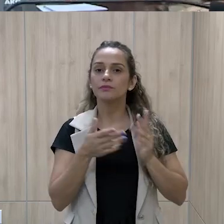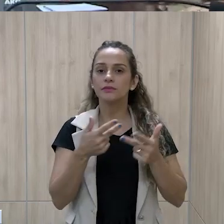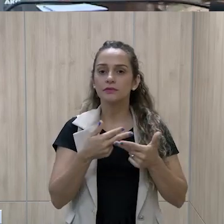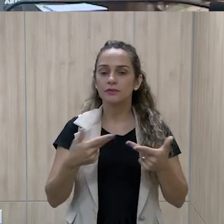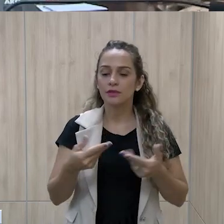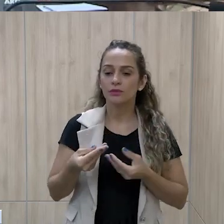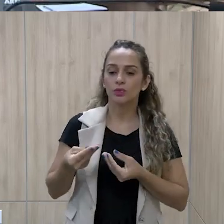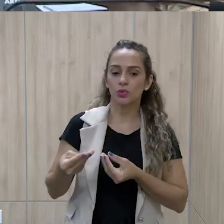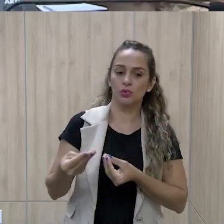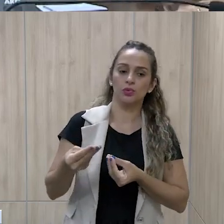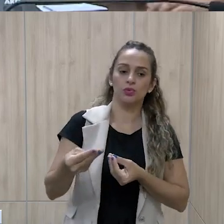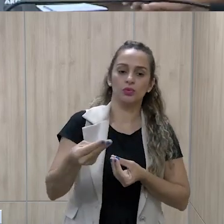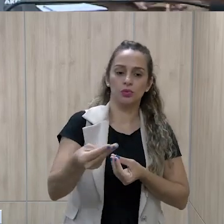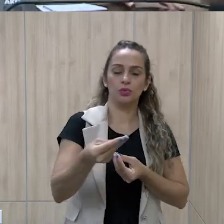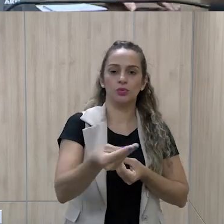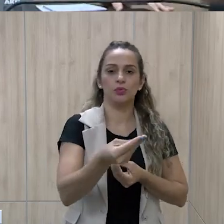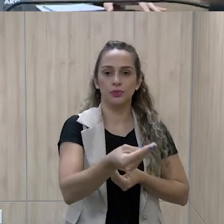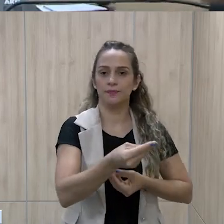distribuição